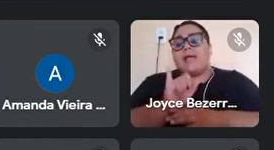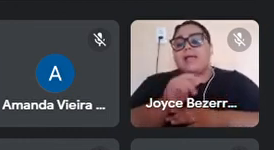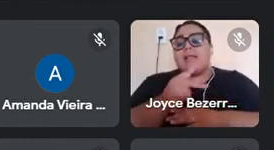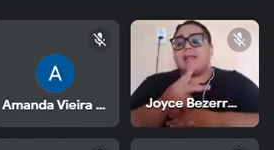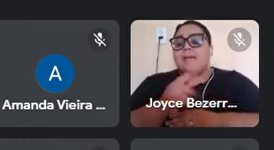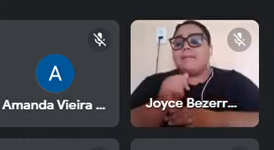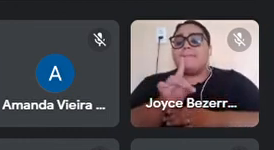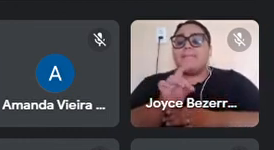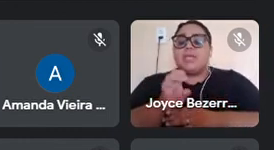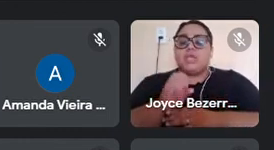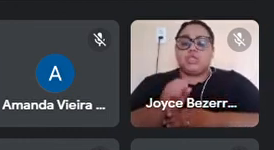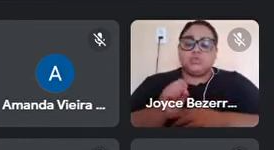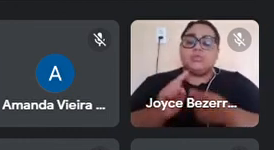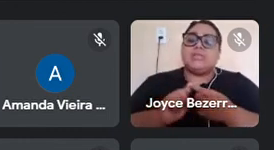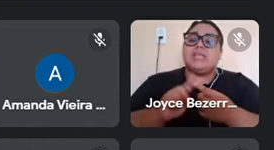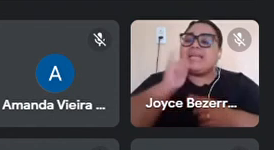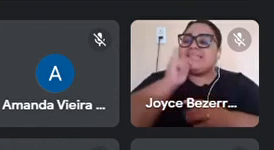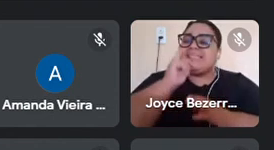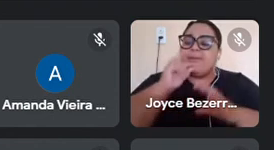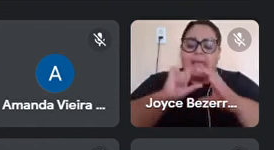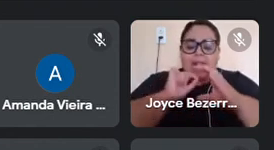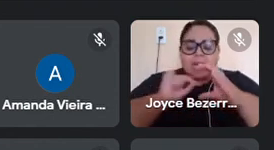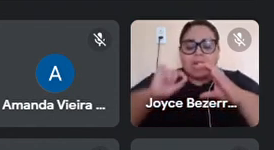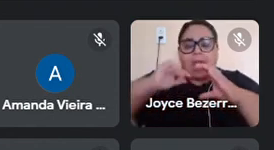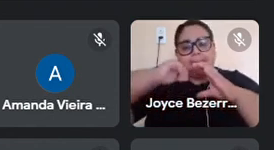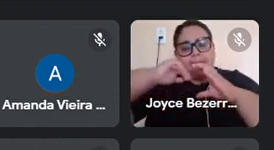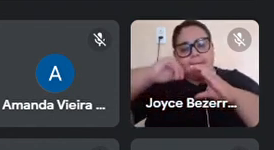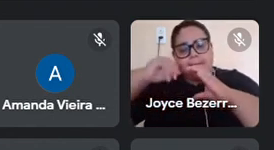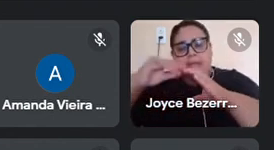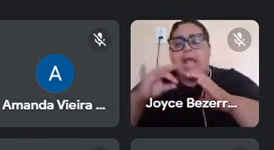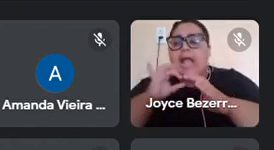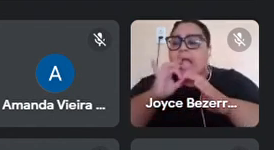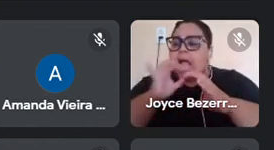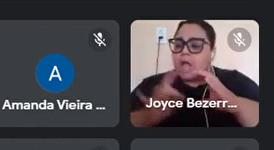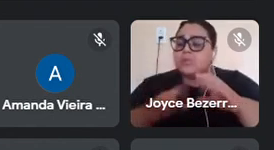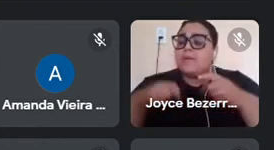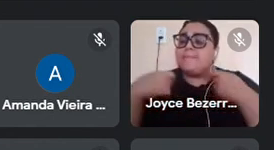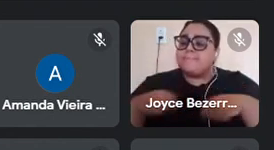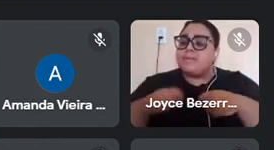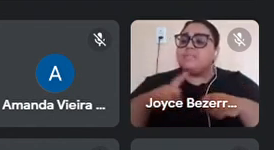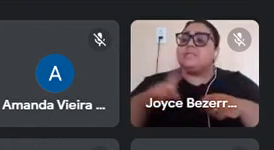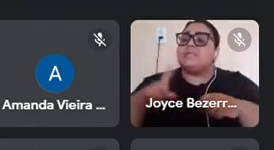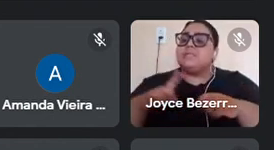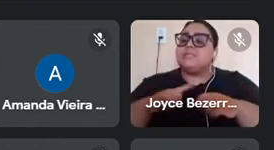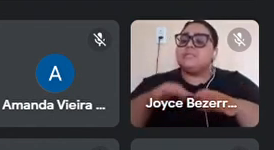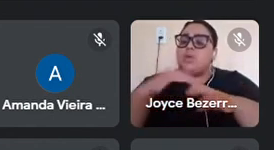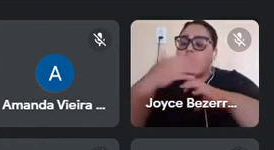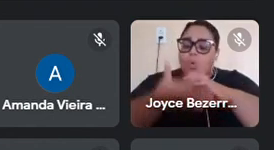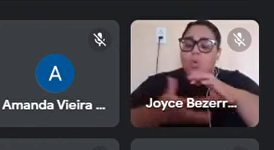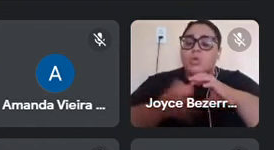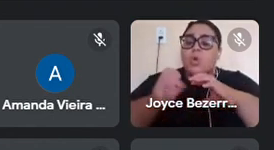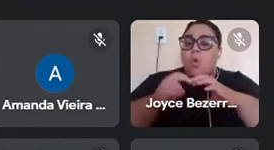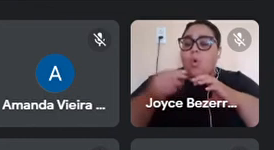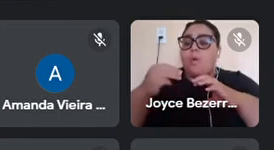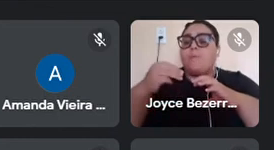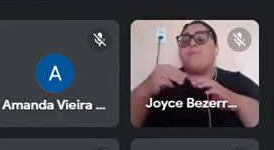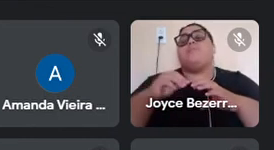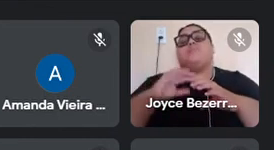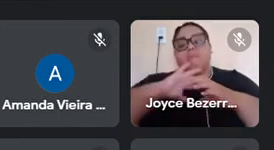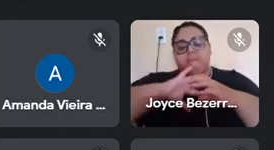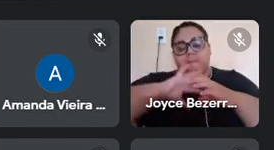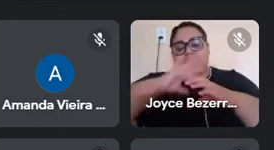além de se extrair cada uma das subunidades, cada uma precisa ser envolta ou por uma matriz, certo?